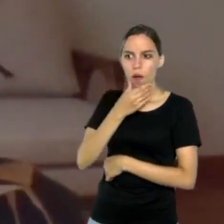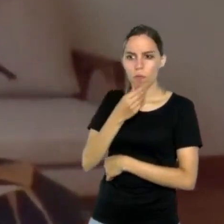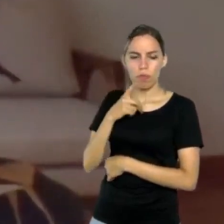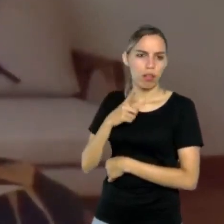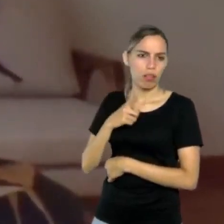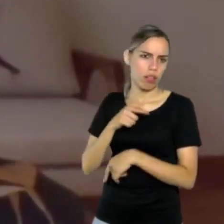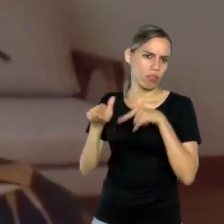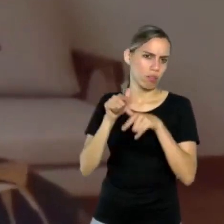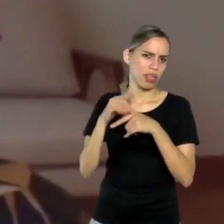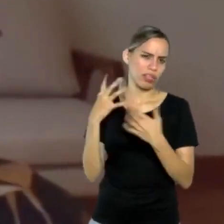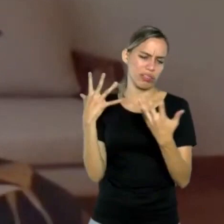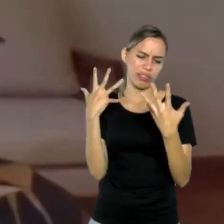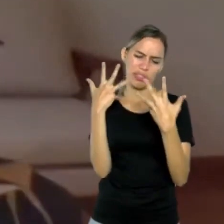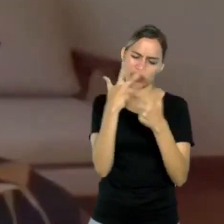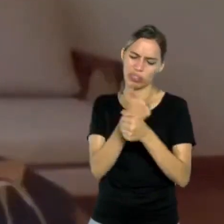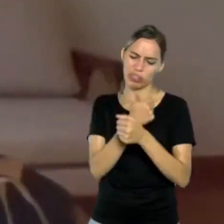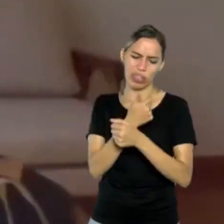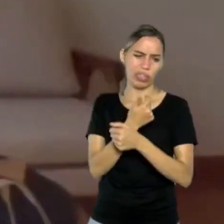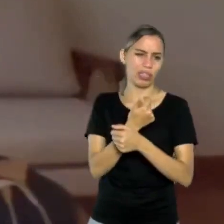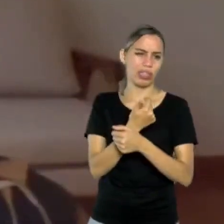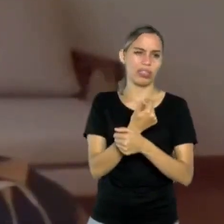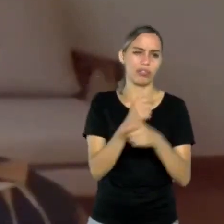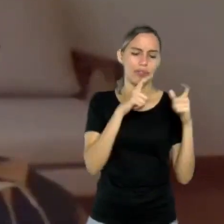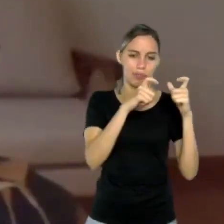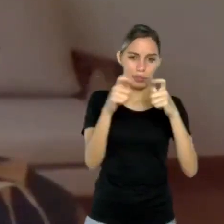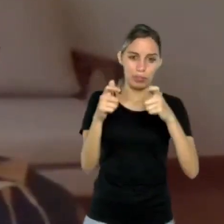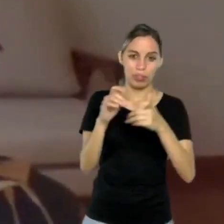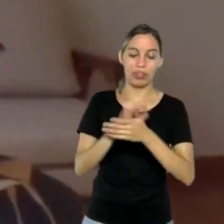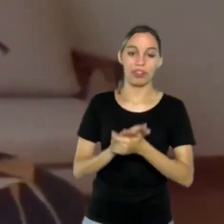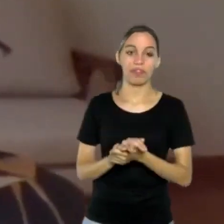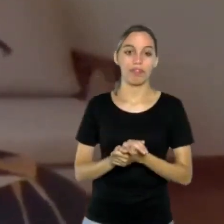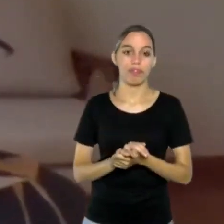lindíssimos também de fotografia, um super artista.